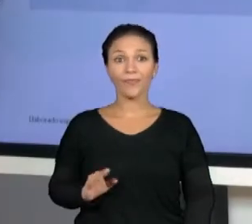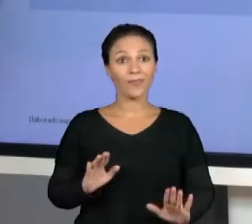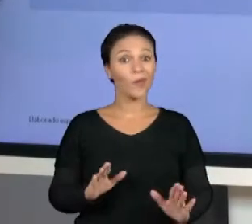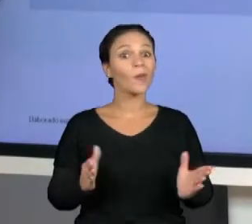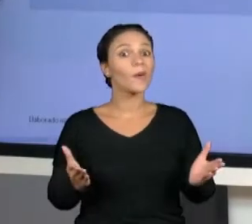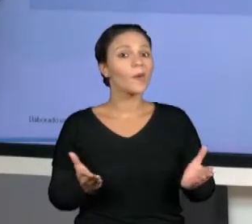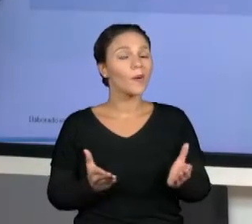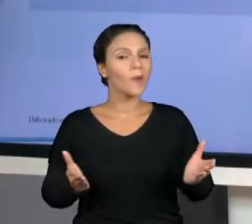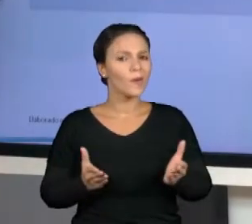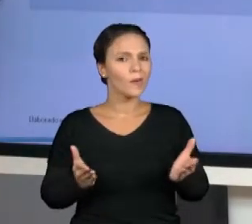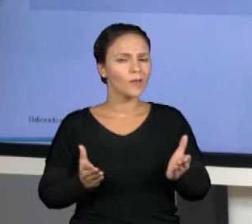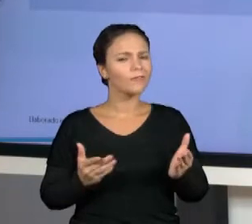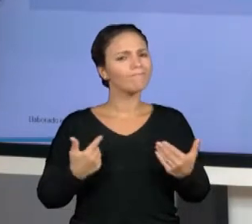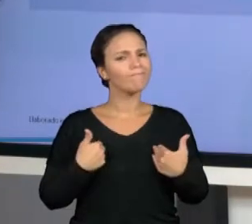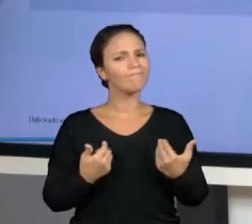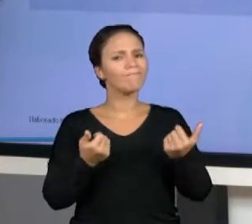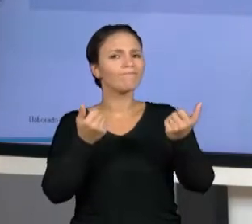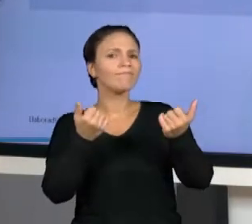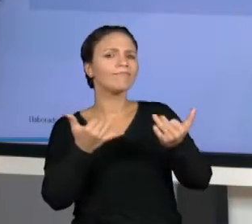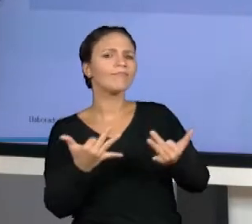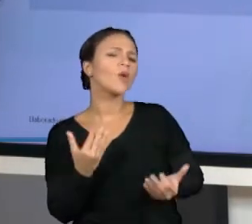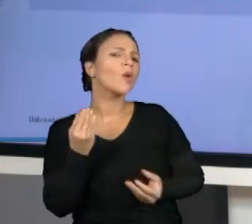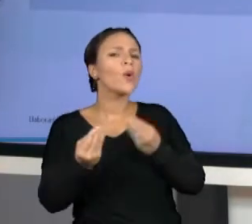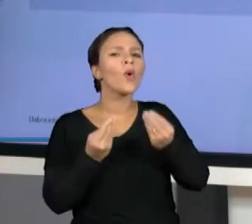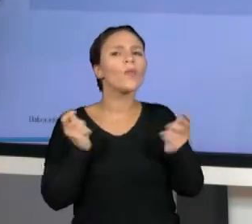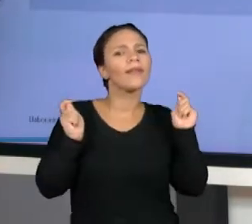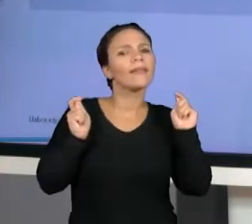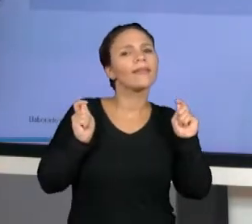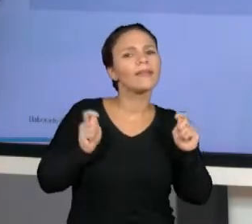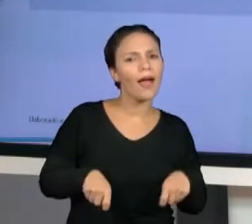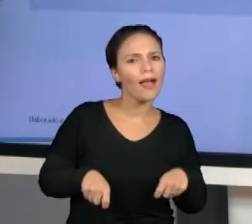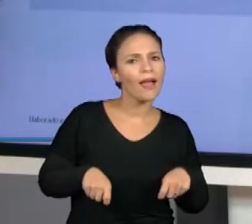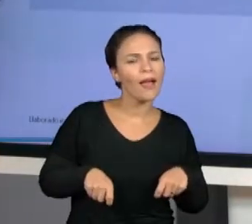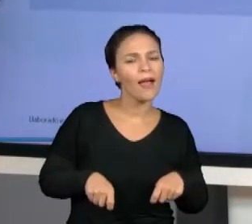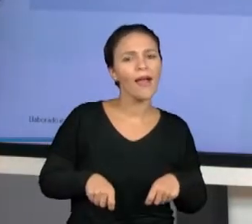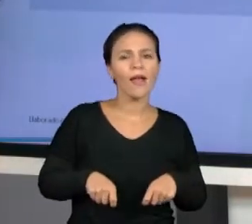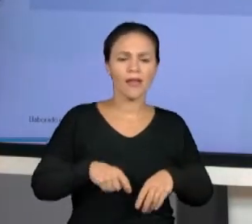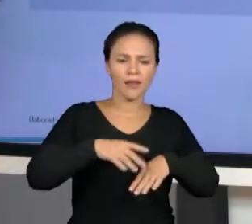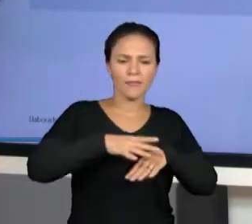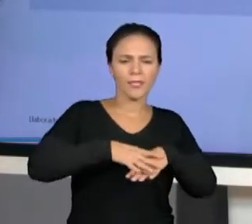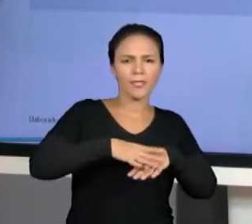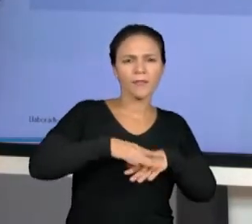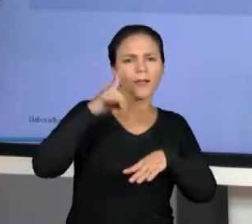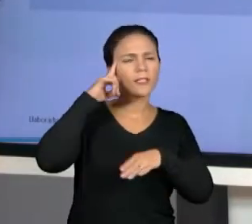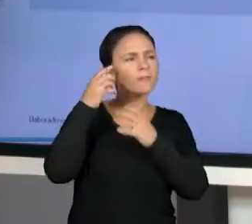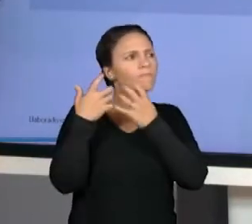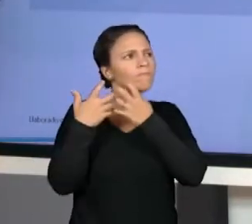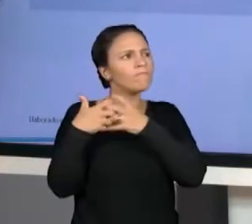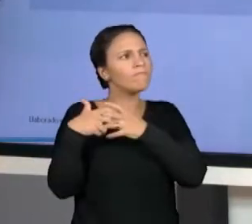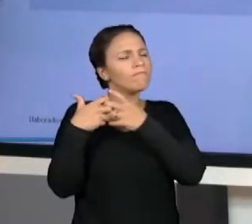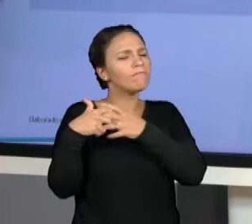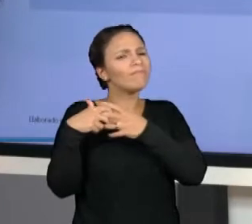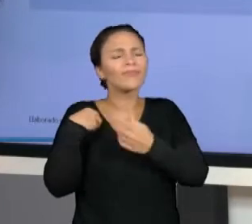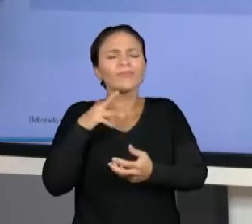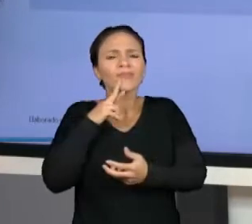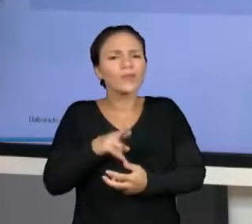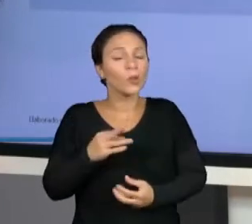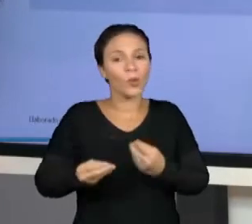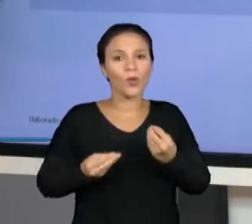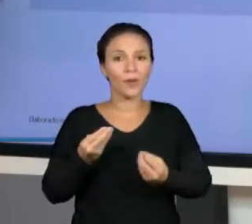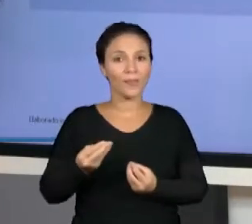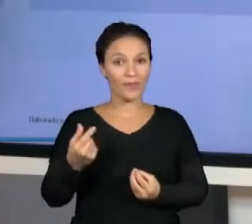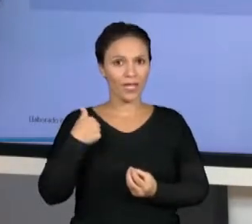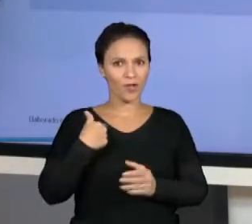nós vamos falar sobre maneiras diferentes de resolver uma situação problema. Eu vou mostrar aqui